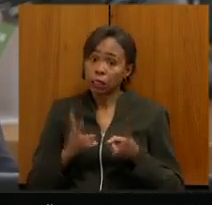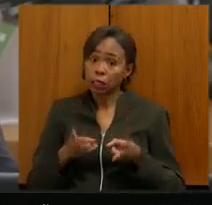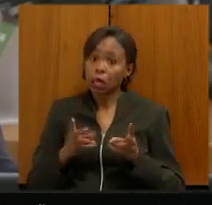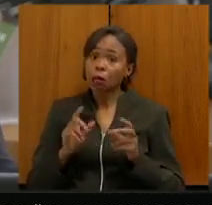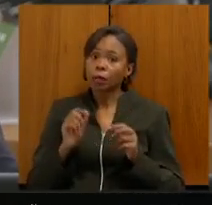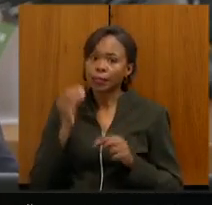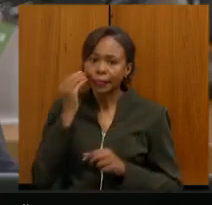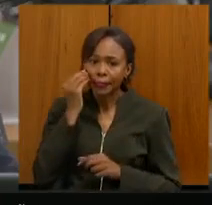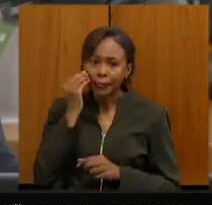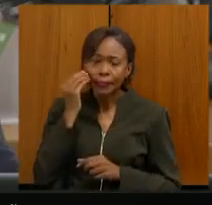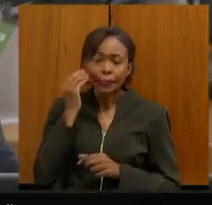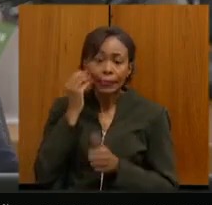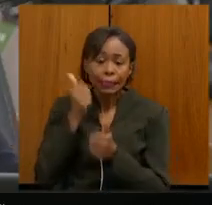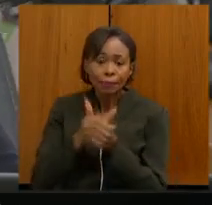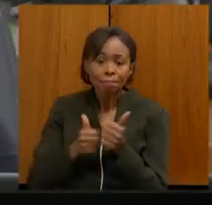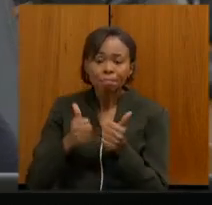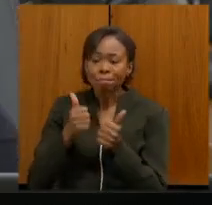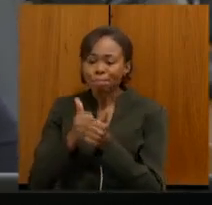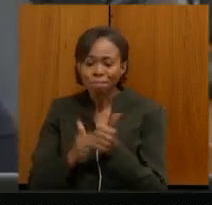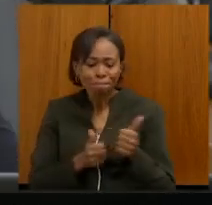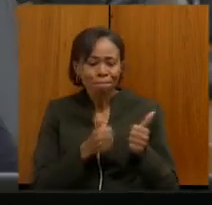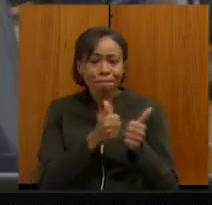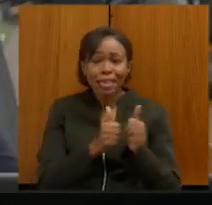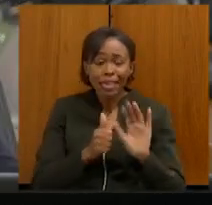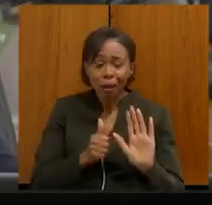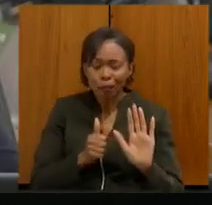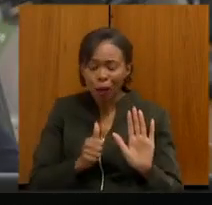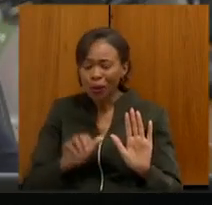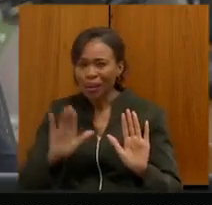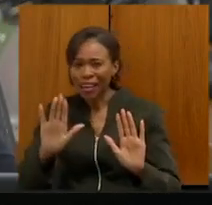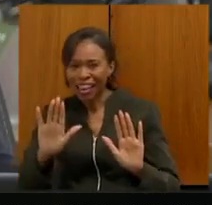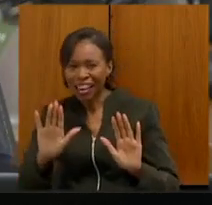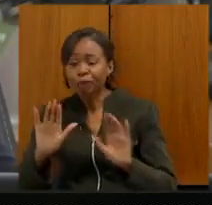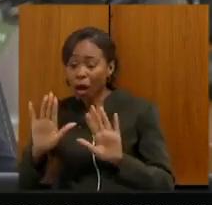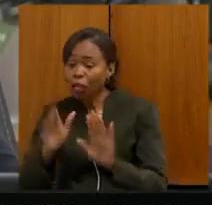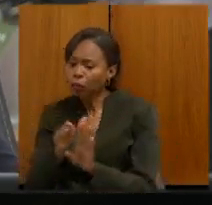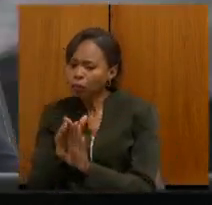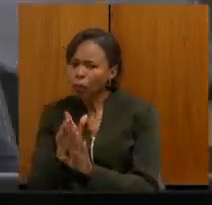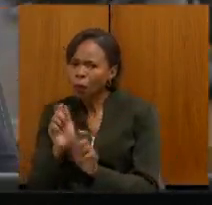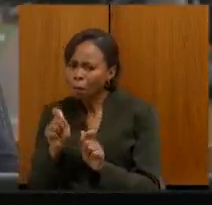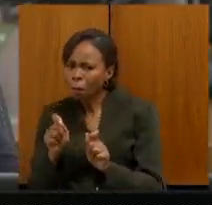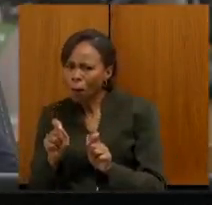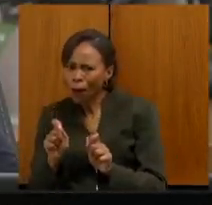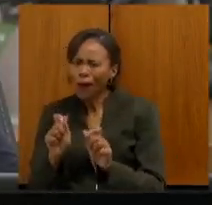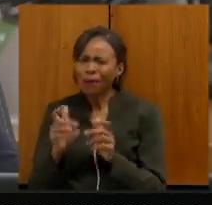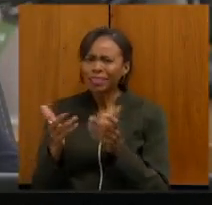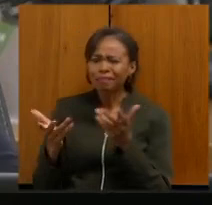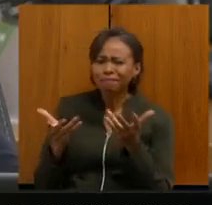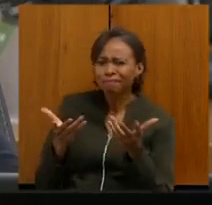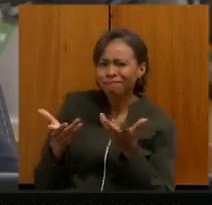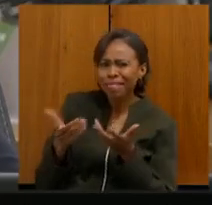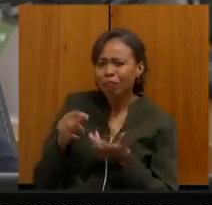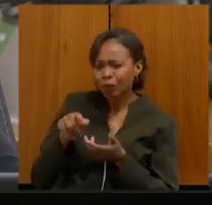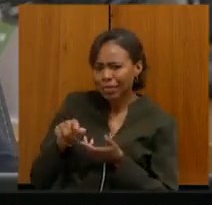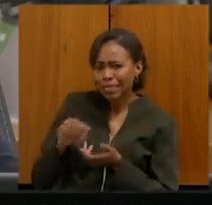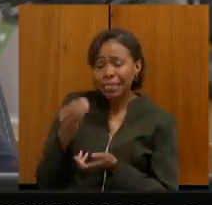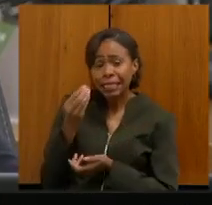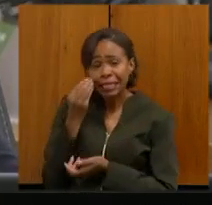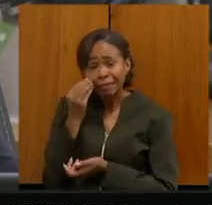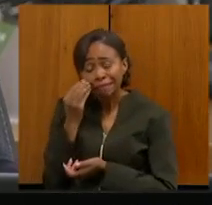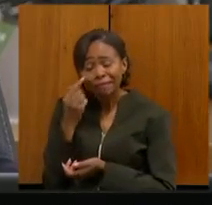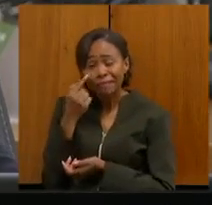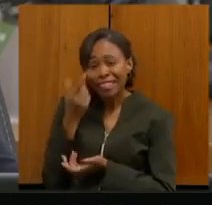ali na tentativa de não então para aí pela só mais um pouco seria possível Fulano que você verificasse